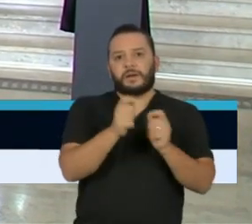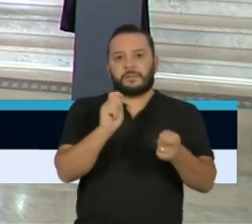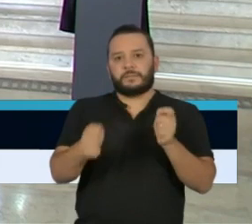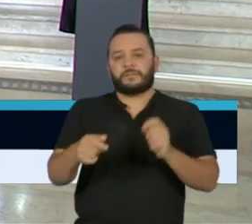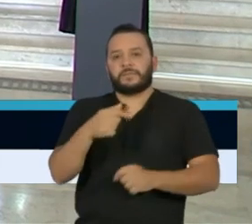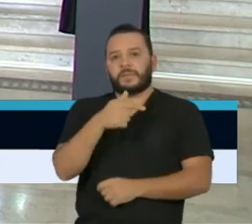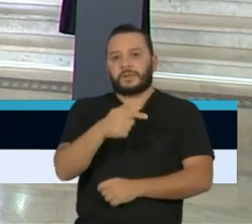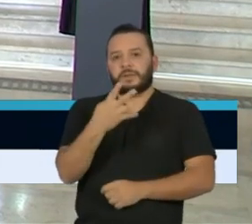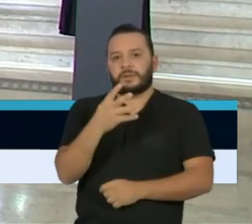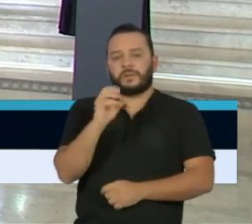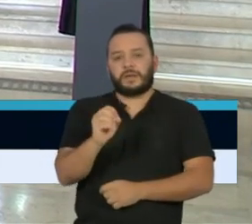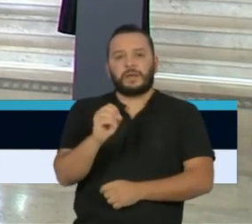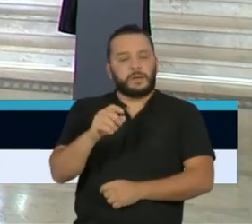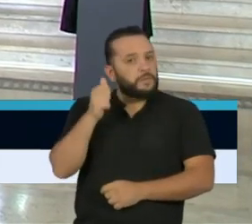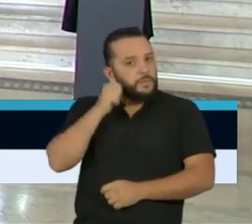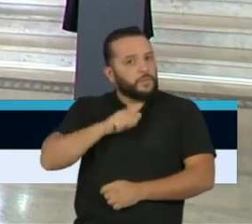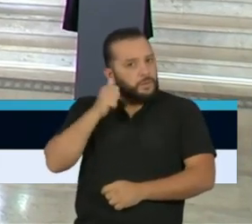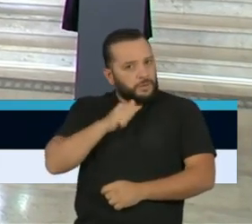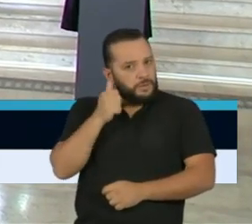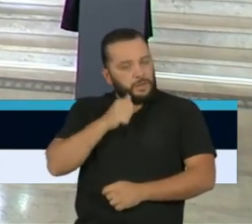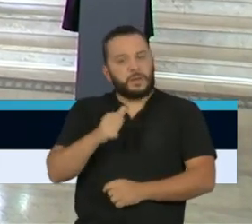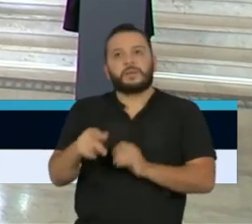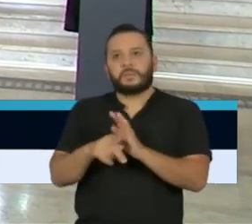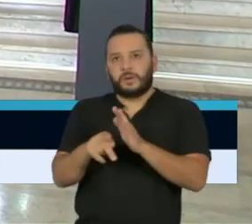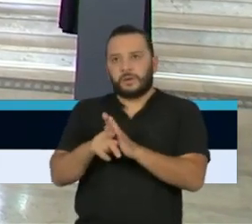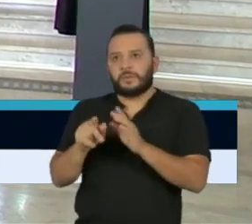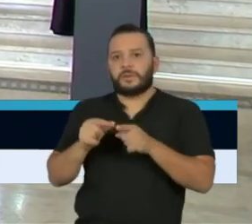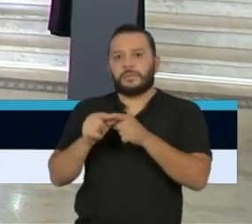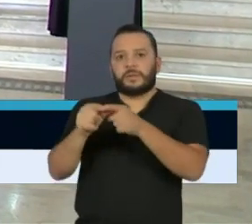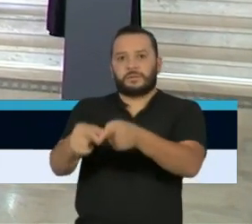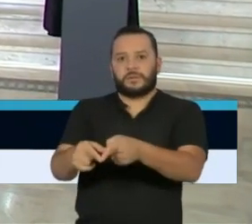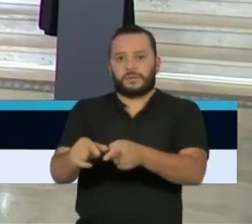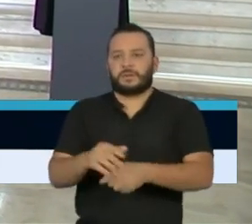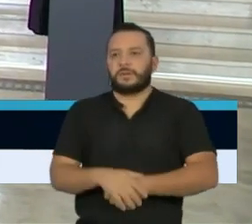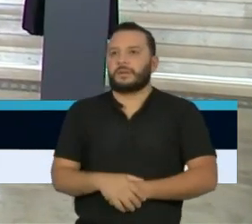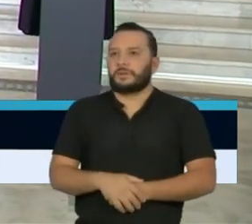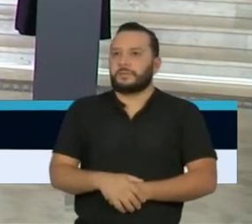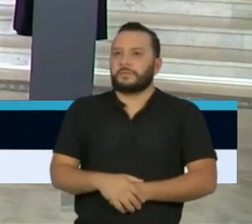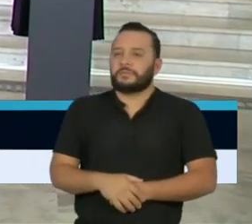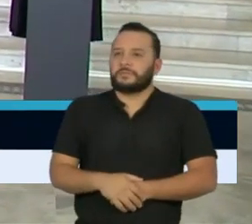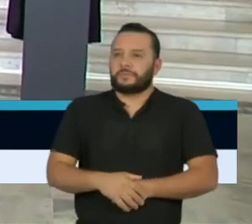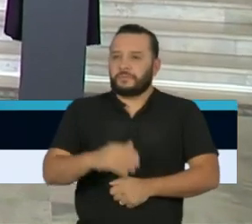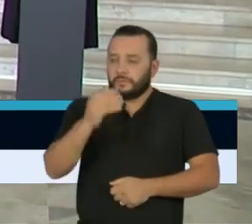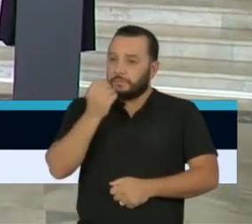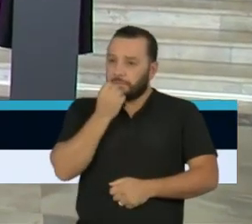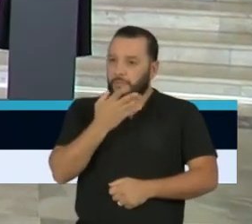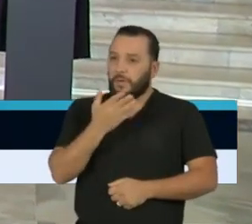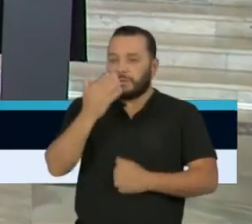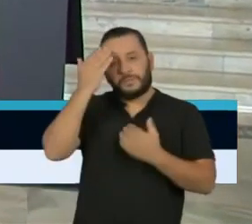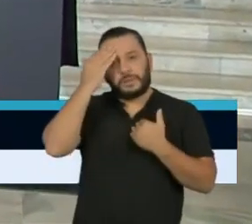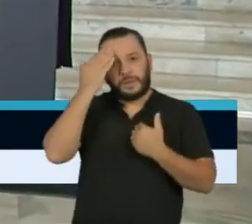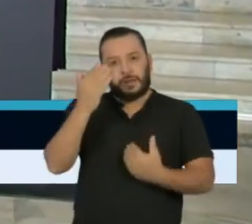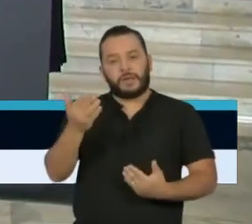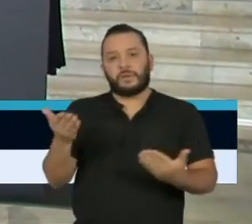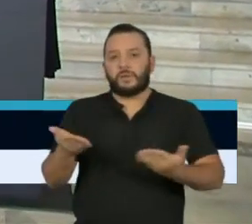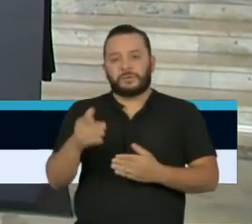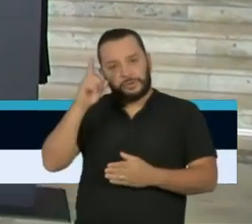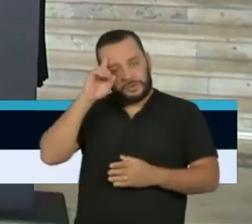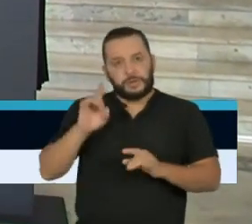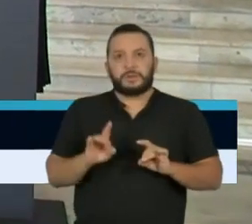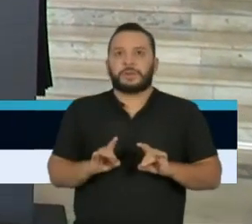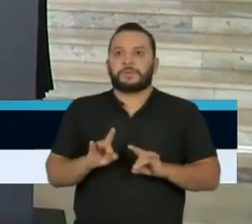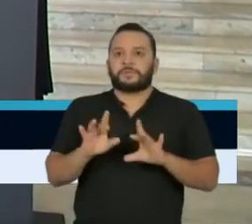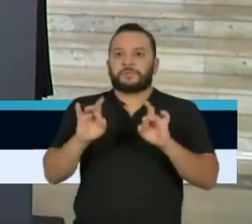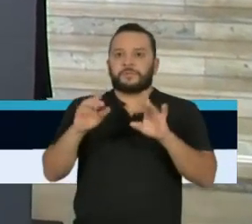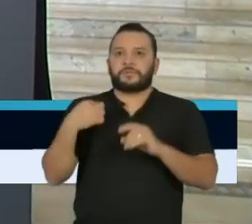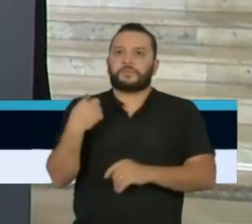740 senhoras dessas comunidades. Patrícia. Muito bom. Muito obrigada, governador. Então, hoje é um dia muito importante para todos